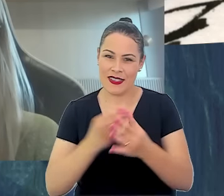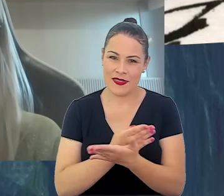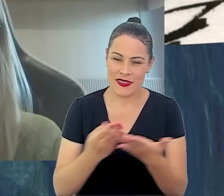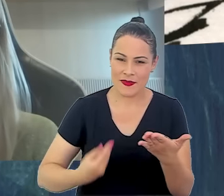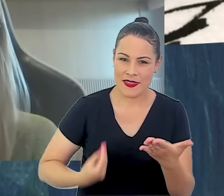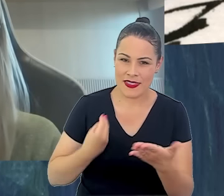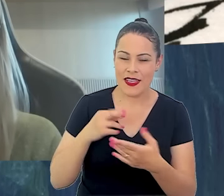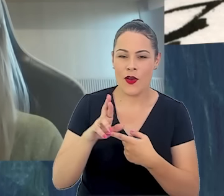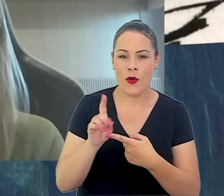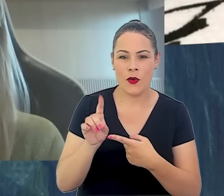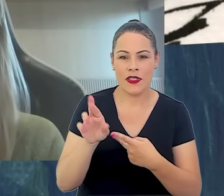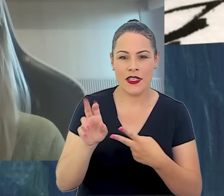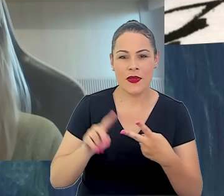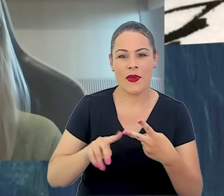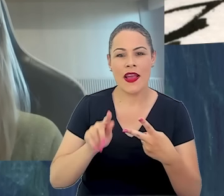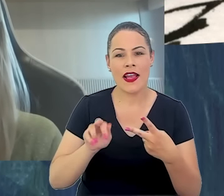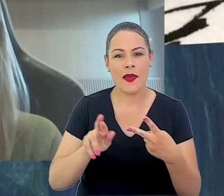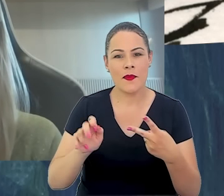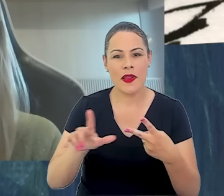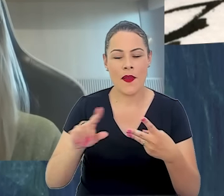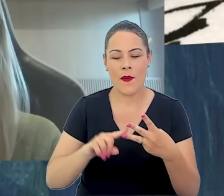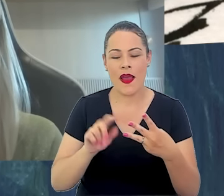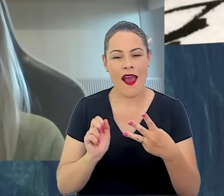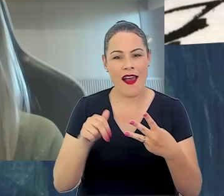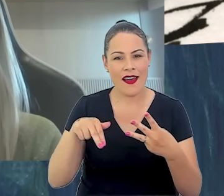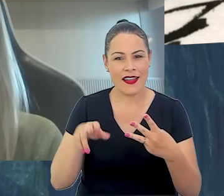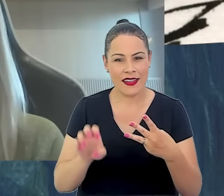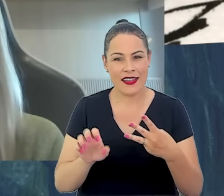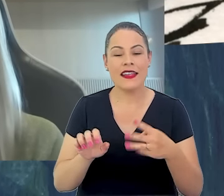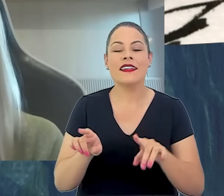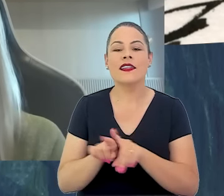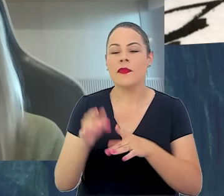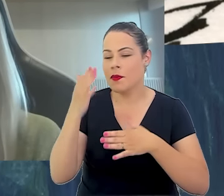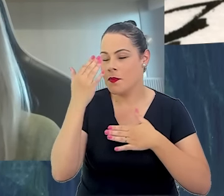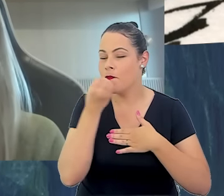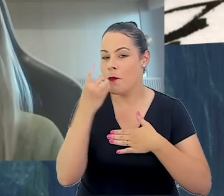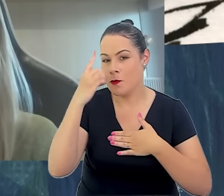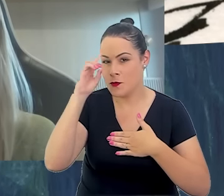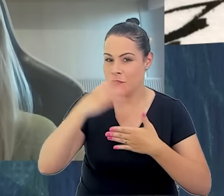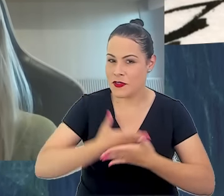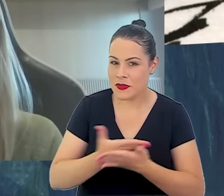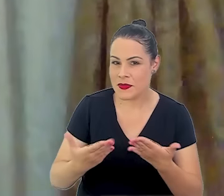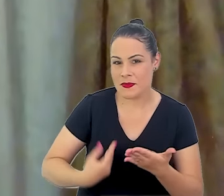Bom dia a todos. Bom dia, Rodrigo, Gabriel, Annelisa. Bom dia a todos aí no Brasil.